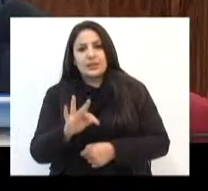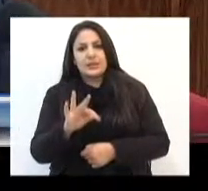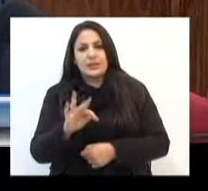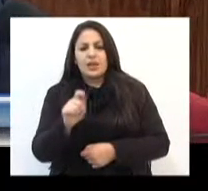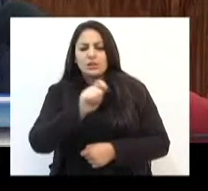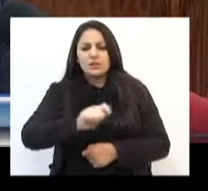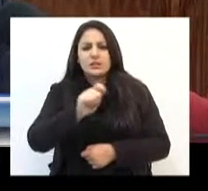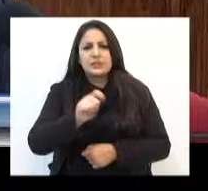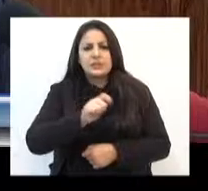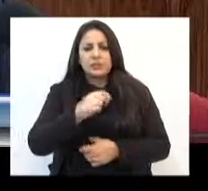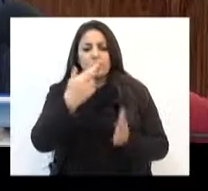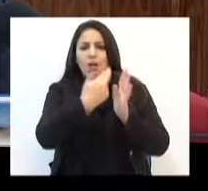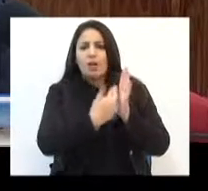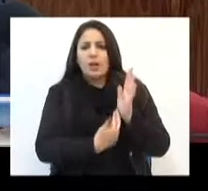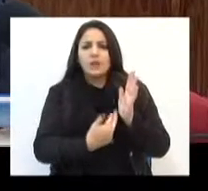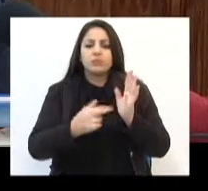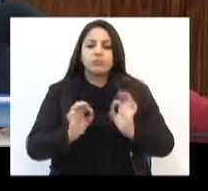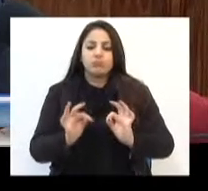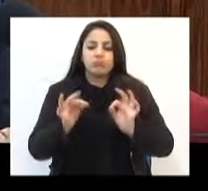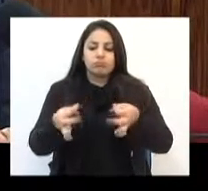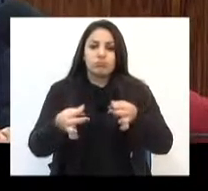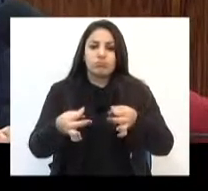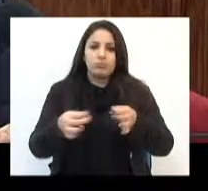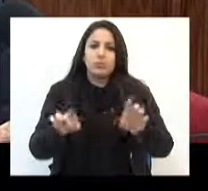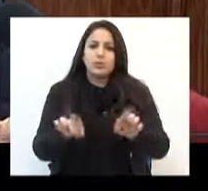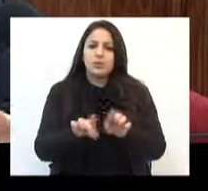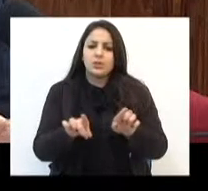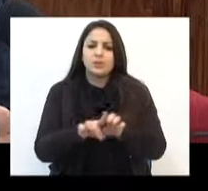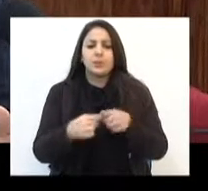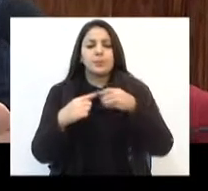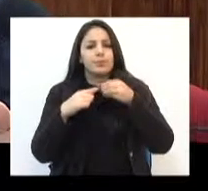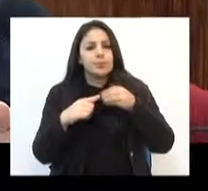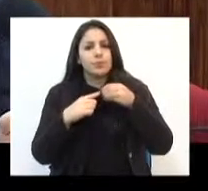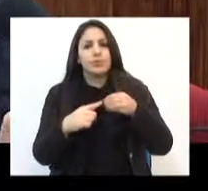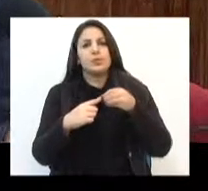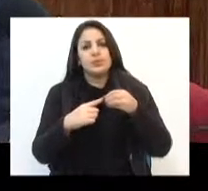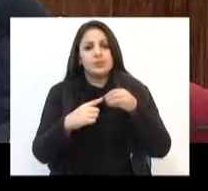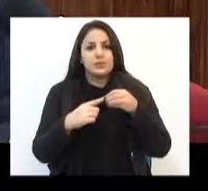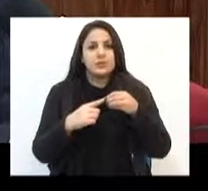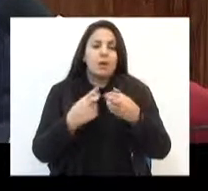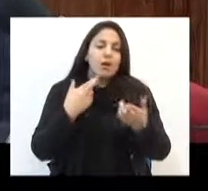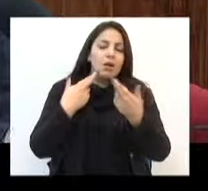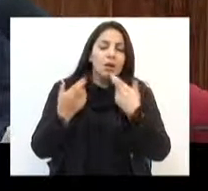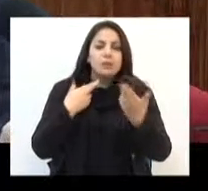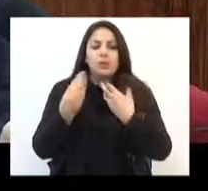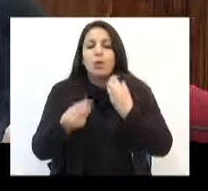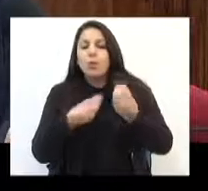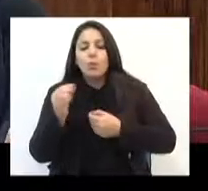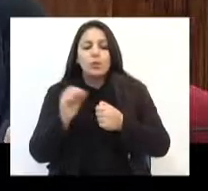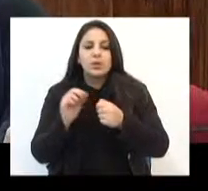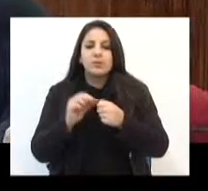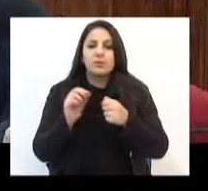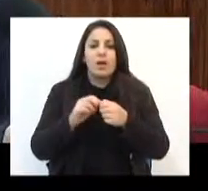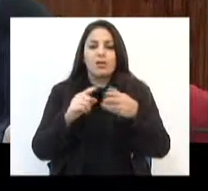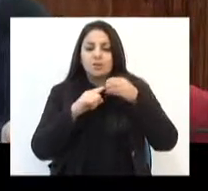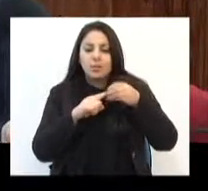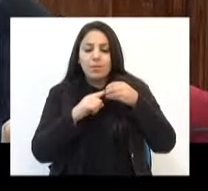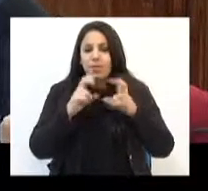senhor inicie explicando para a gente quais são as propostas referentes à padronização das paradas em Passo Fundo. A